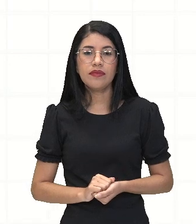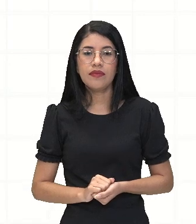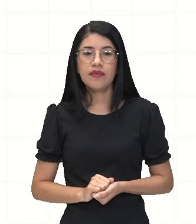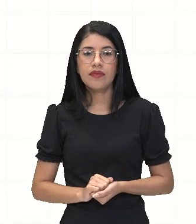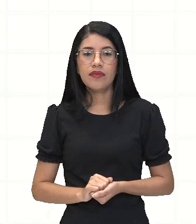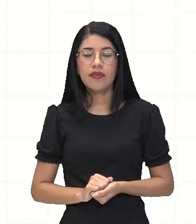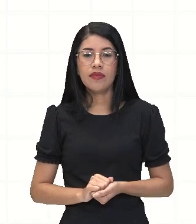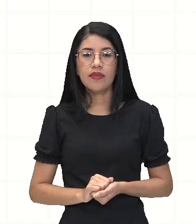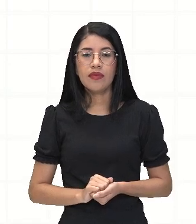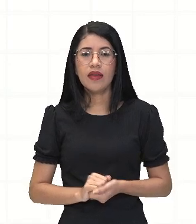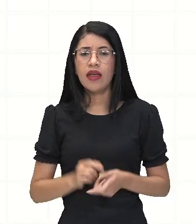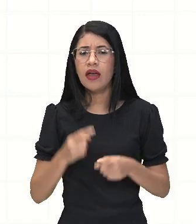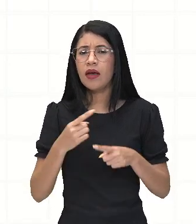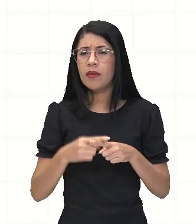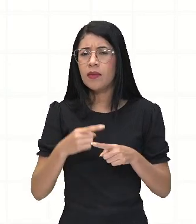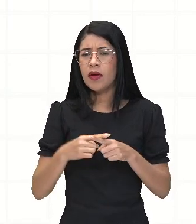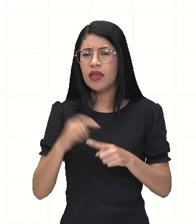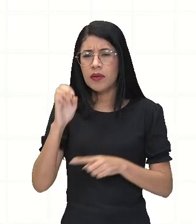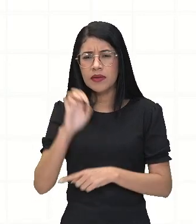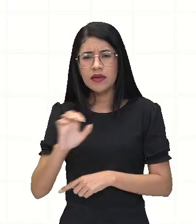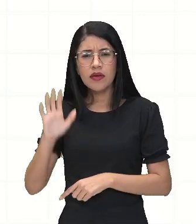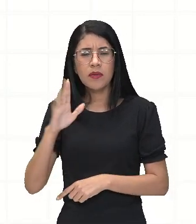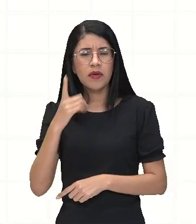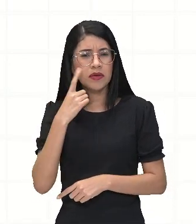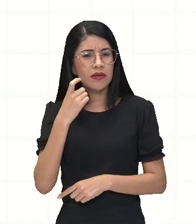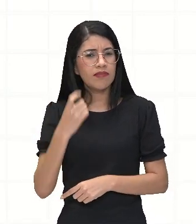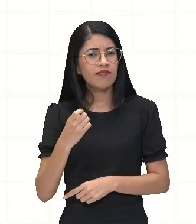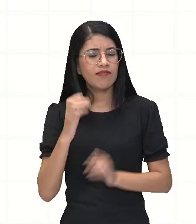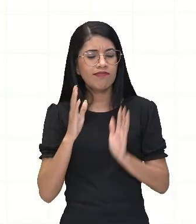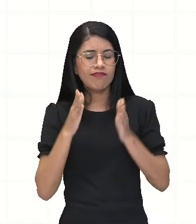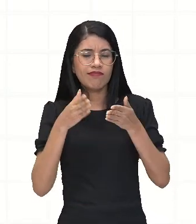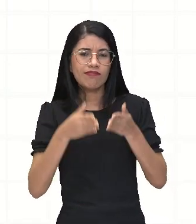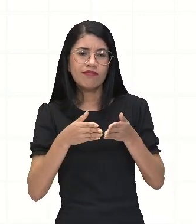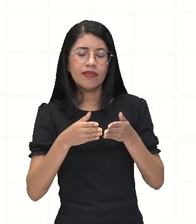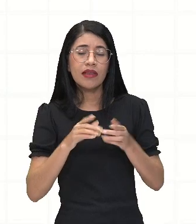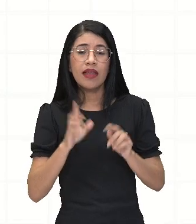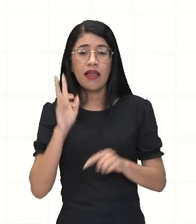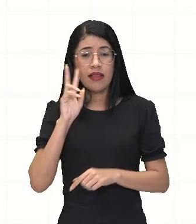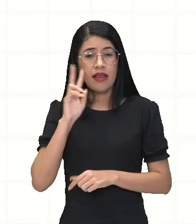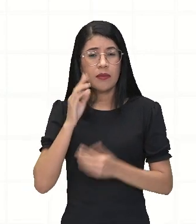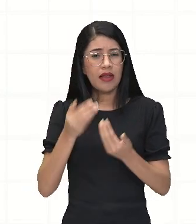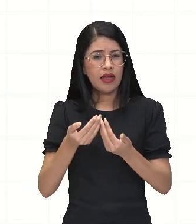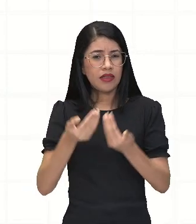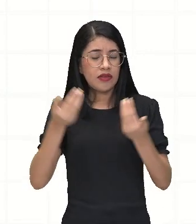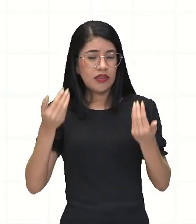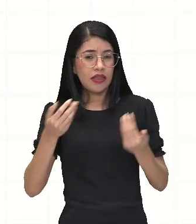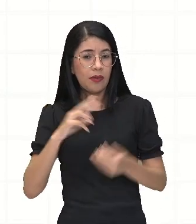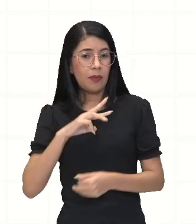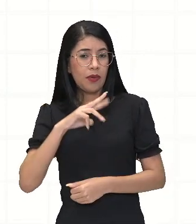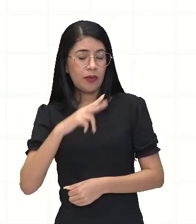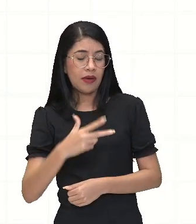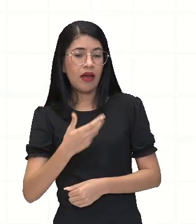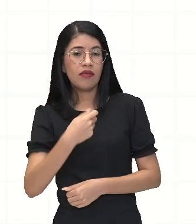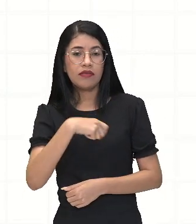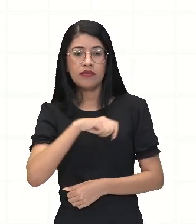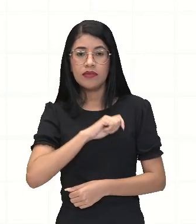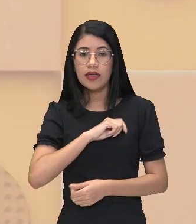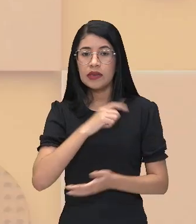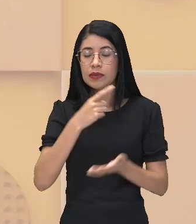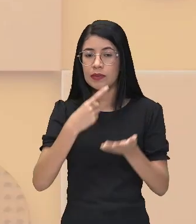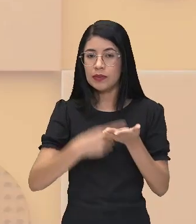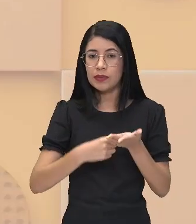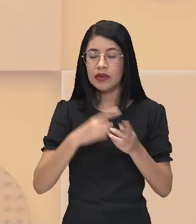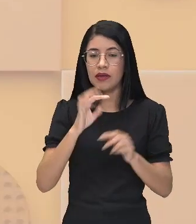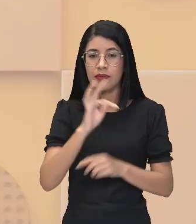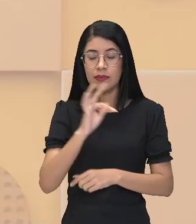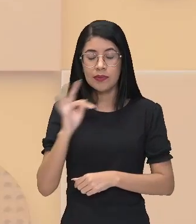irlandeses. Por que a gente vai ter esse interesse? Lembra lá que está dividido entre Portugal e Espanha, de acordo com o Tratado de Tordesilhas?